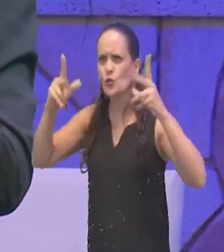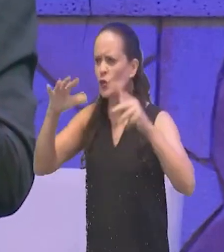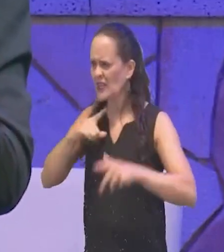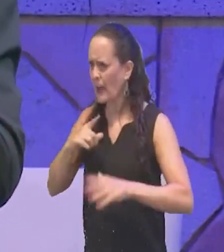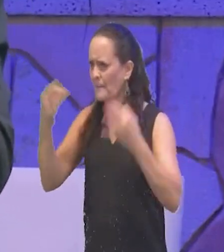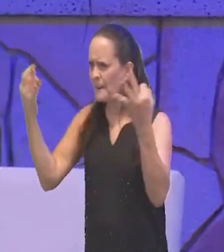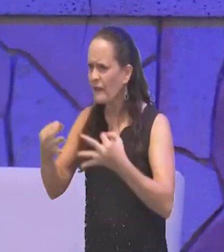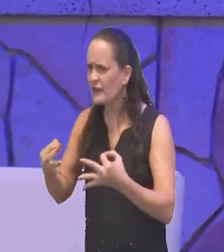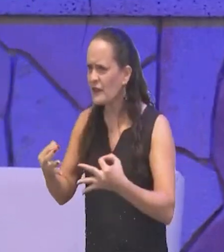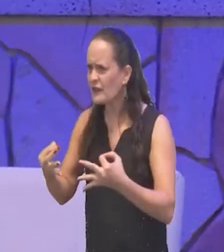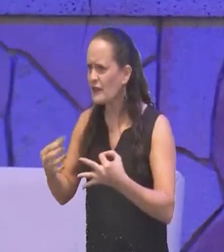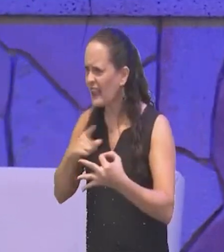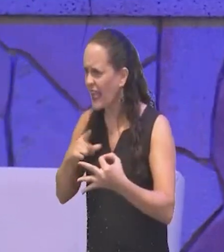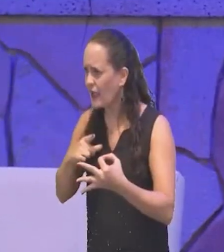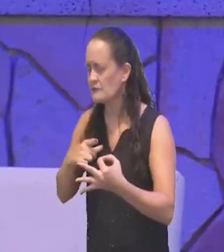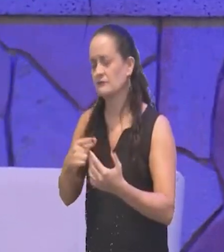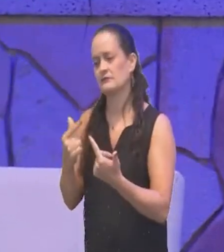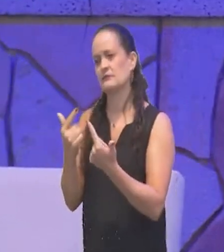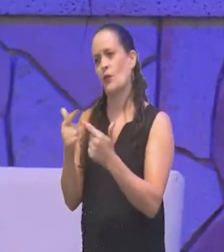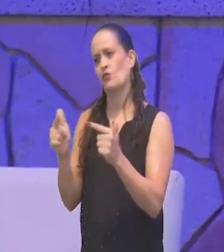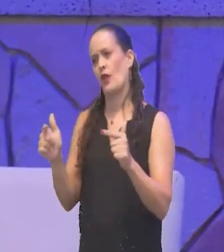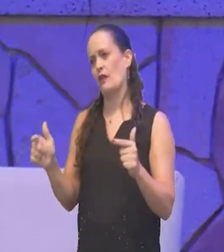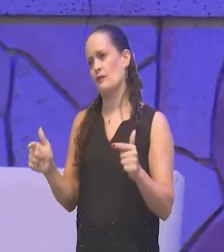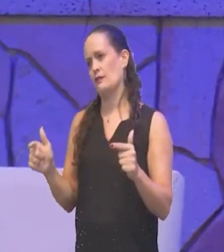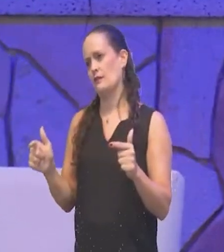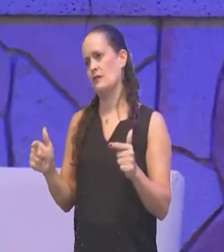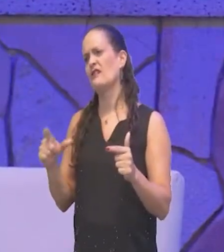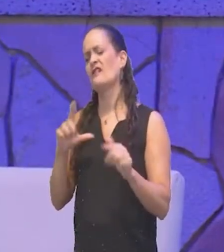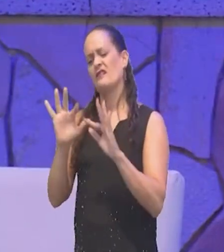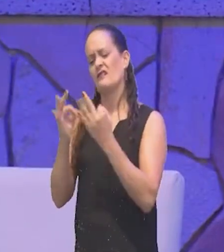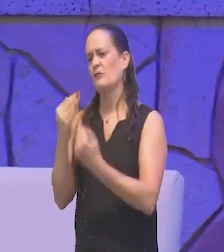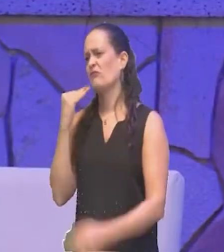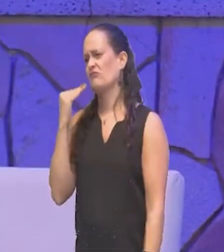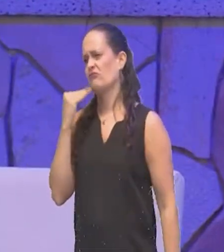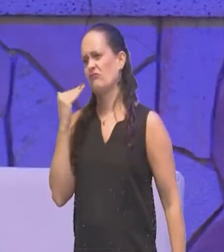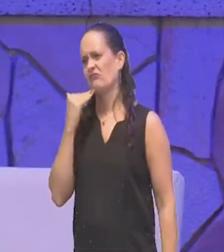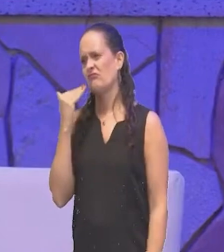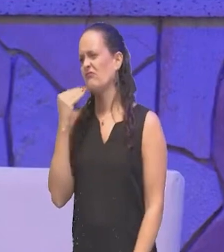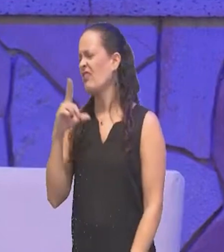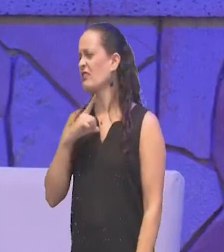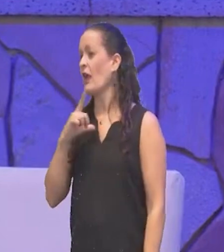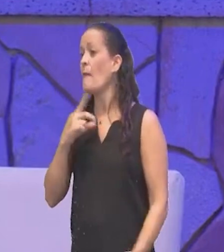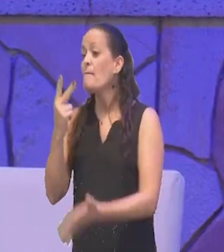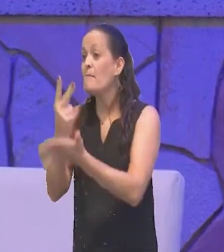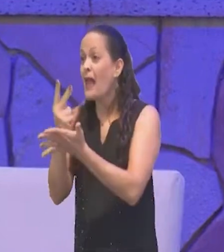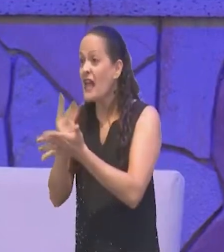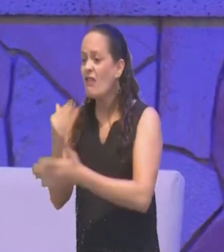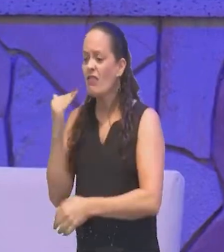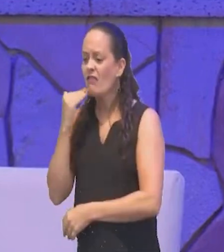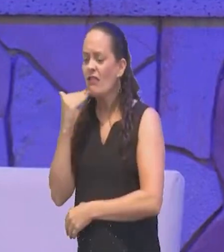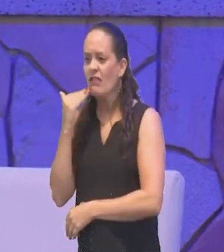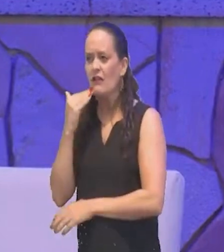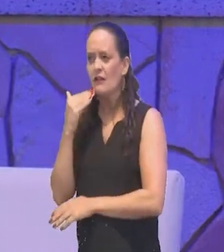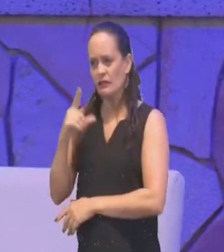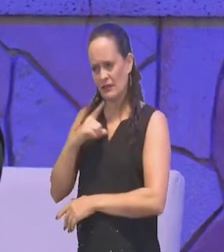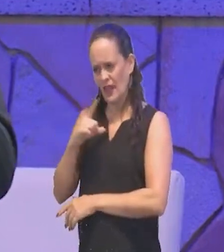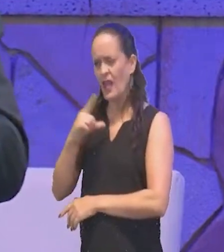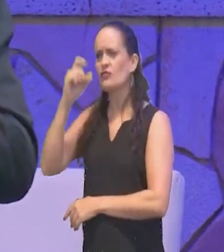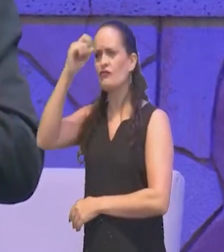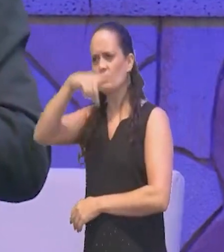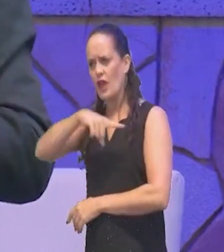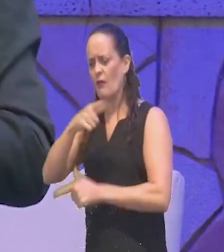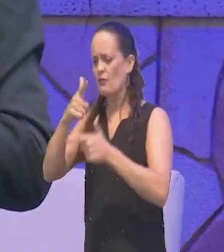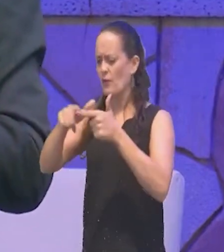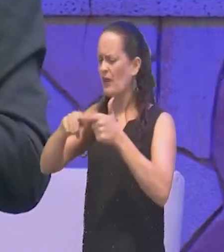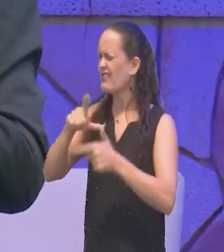ter família ajustada e família desajustada, mas mesmo as famílias ajustadas têm problemas, têm